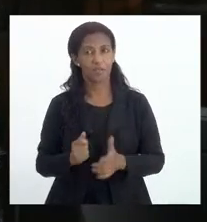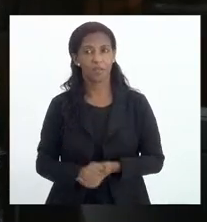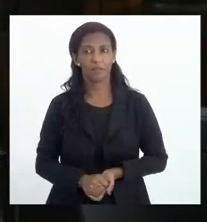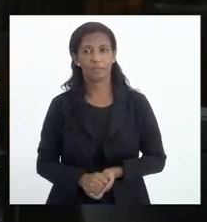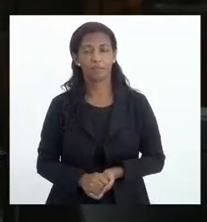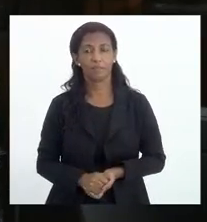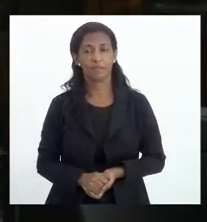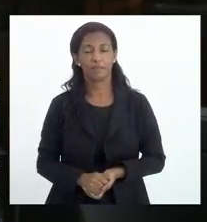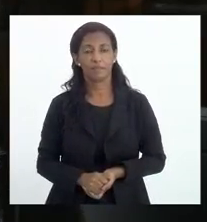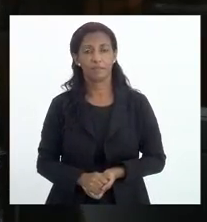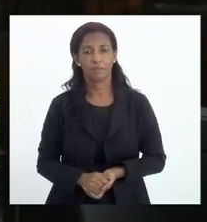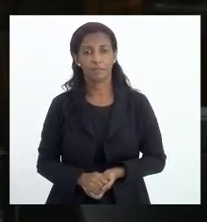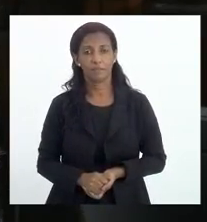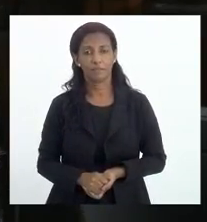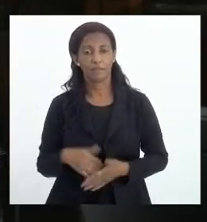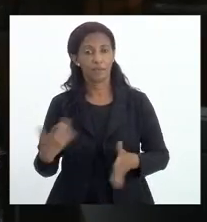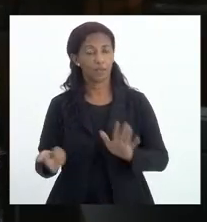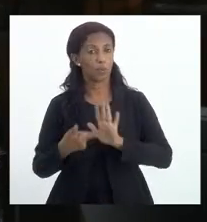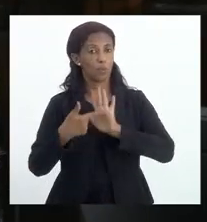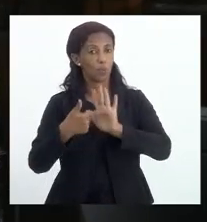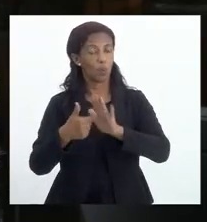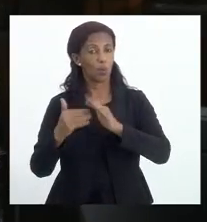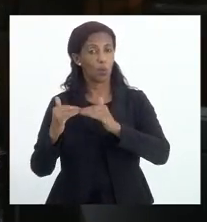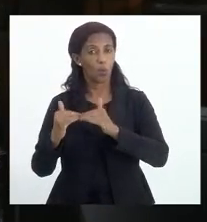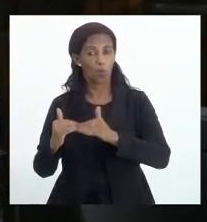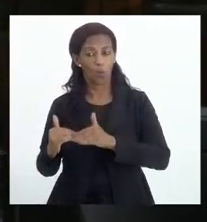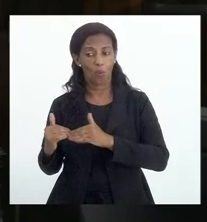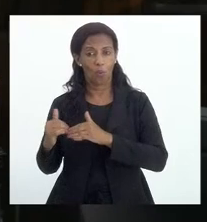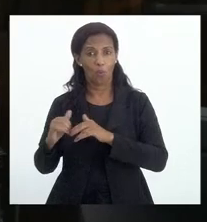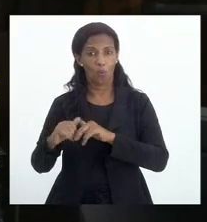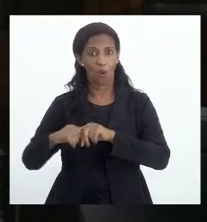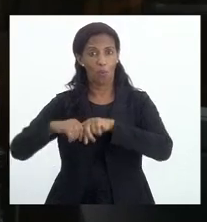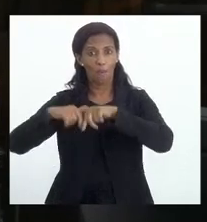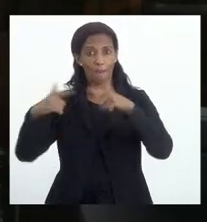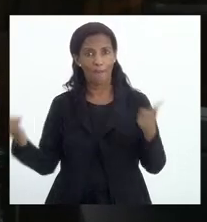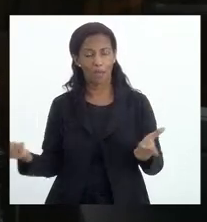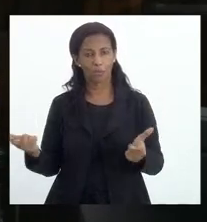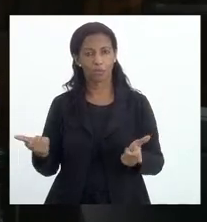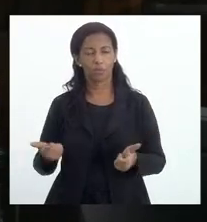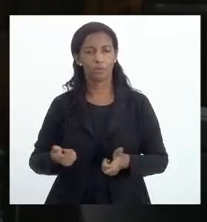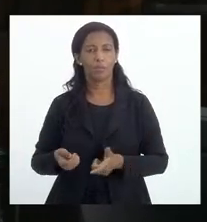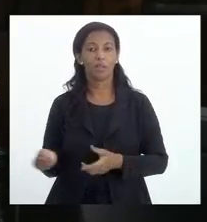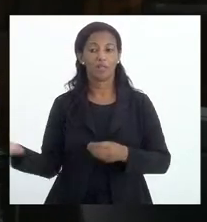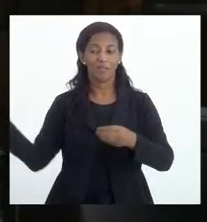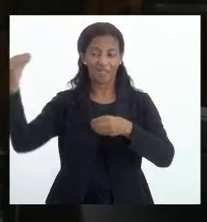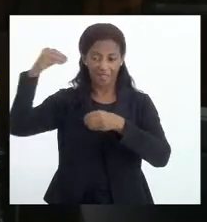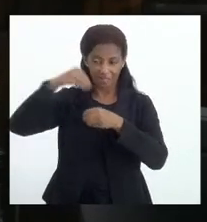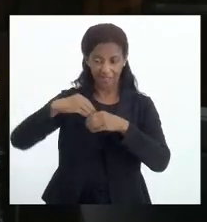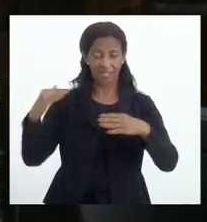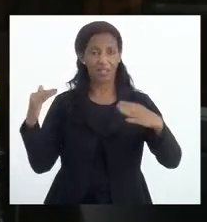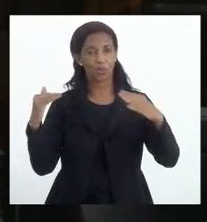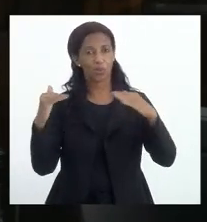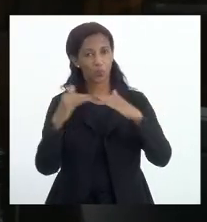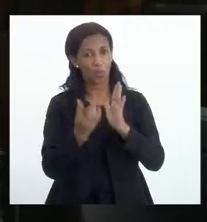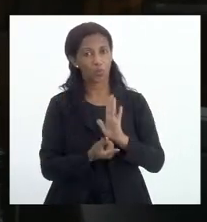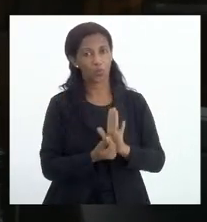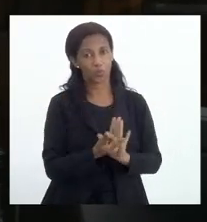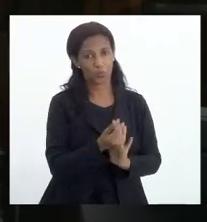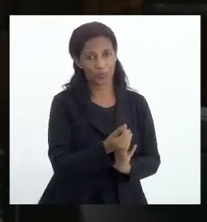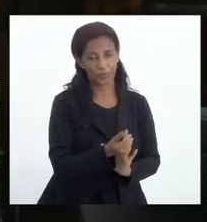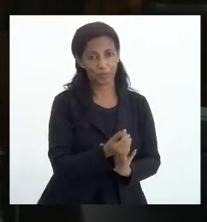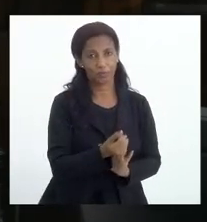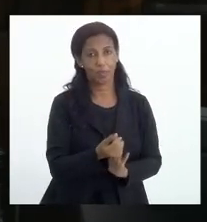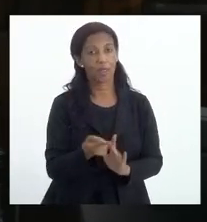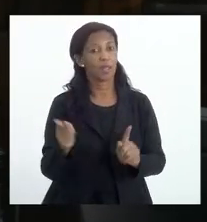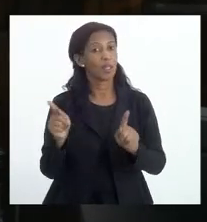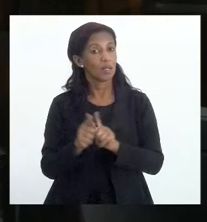isso significa um aumento nas despesas que vai ter que caber dentro do nosso orçamento. E também faço um